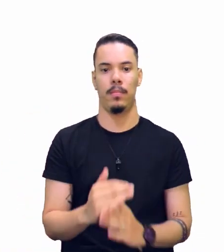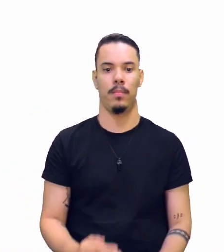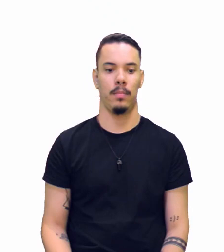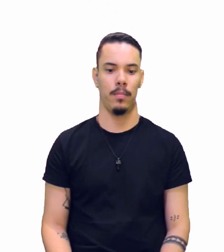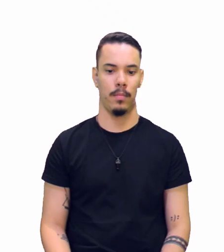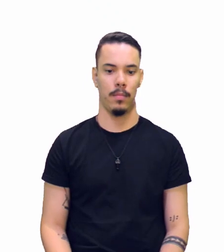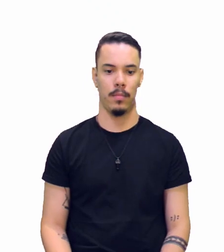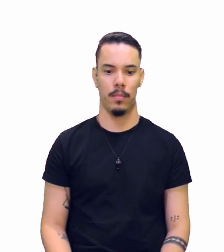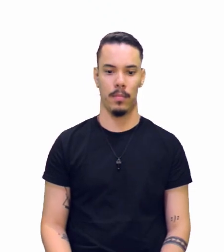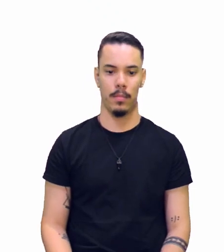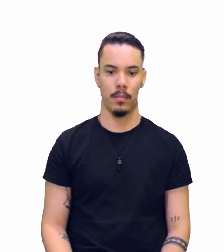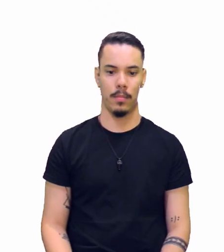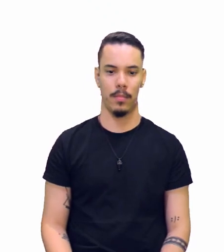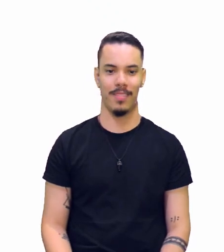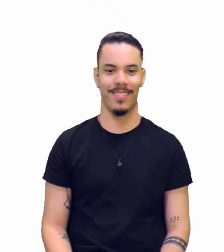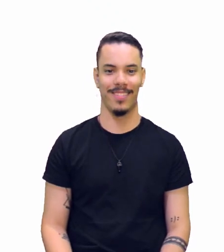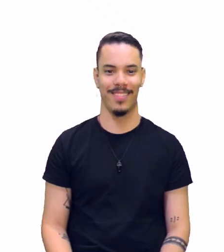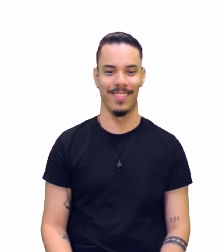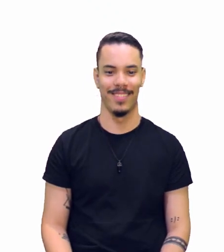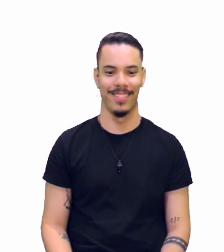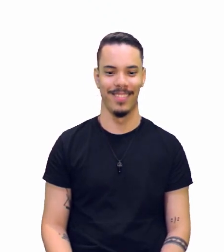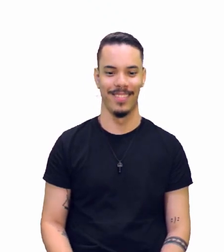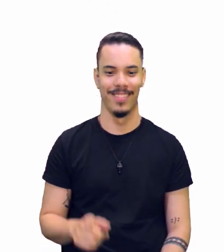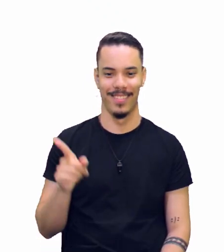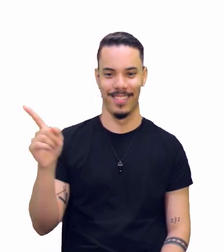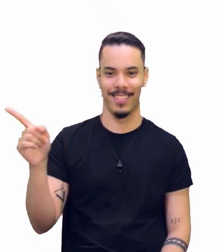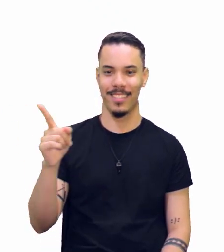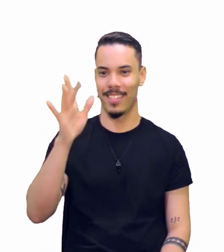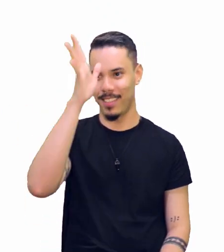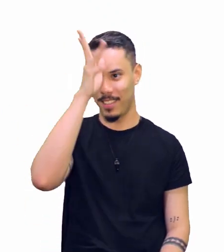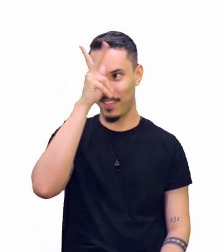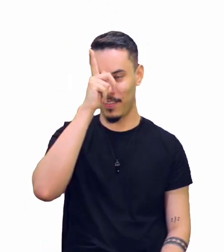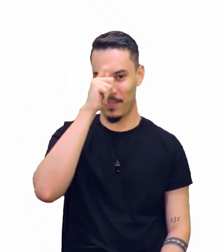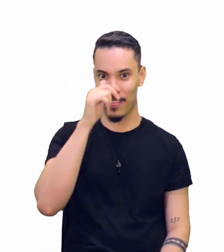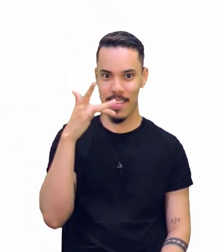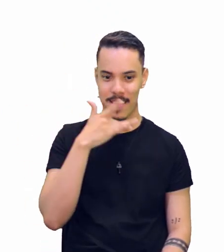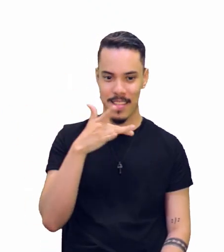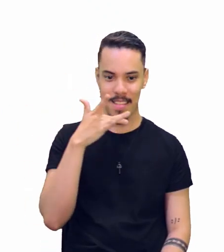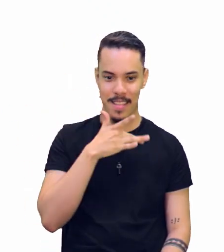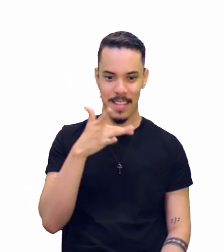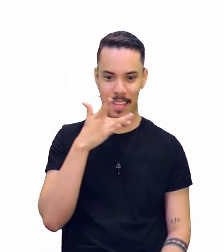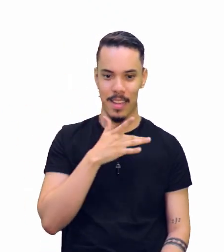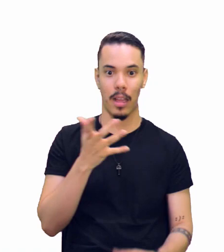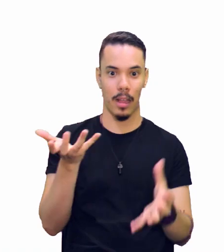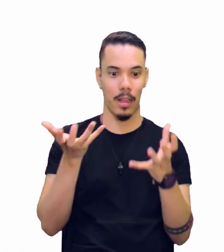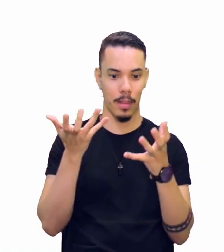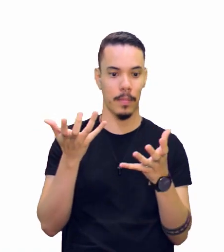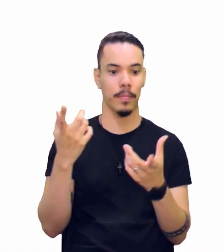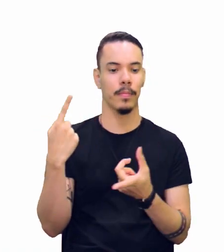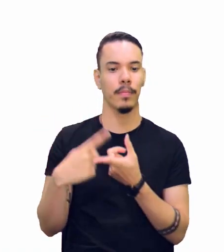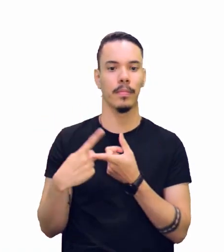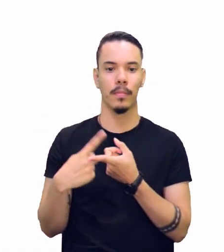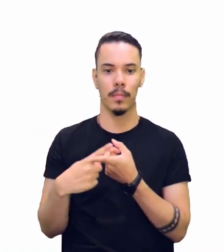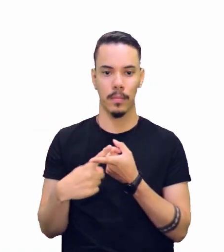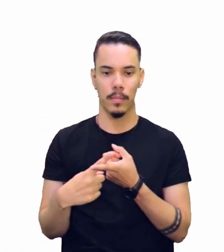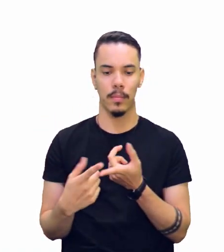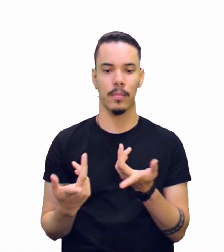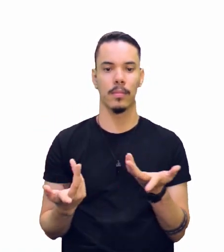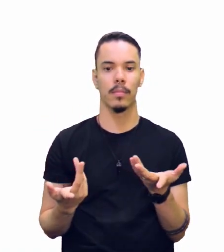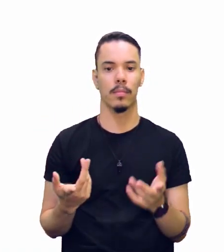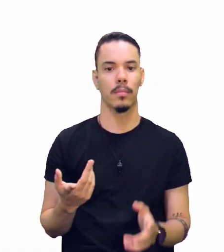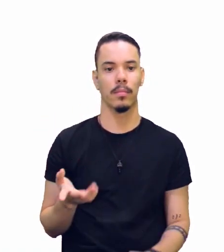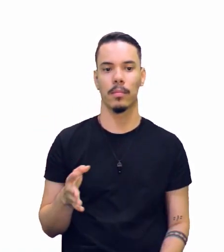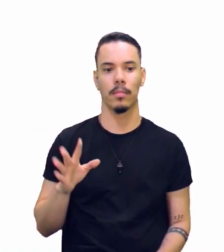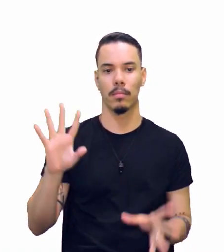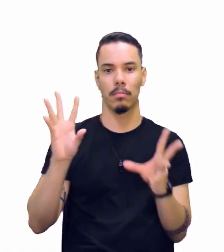olha que gostoso, tô girando esse franguinho dela, tá muito bom. They get fat. Eles ou elas, porque they, né, ele tá